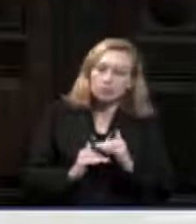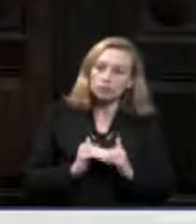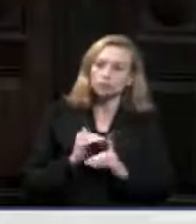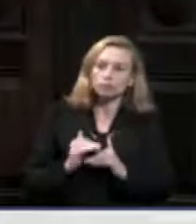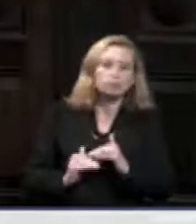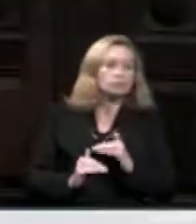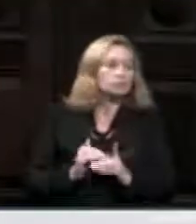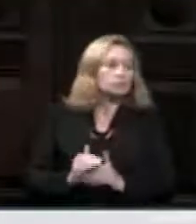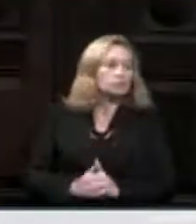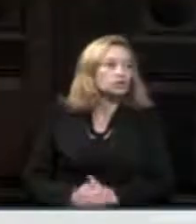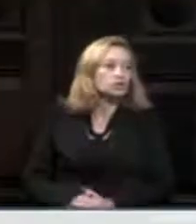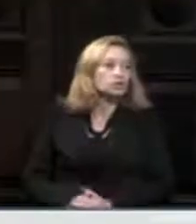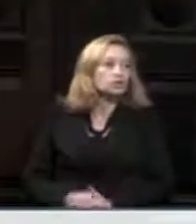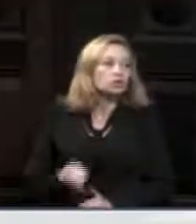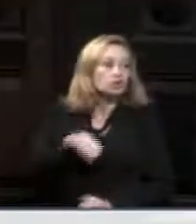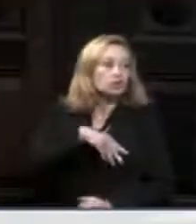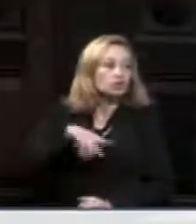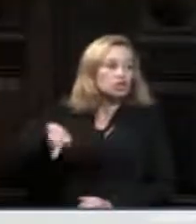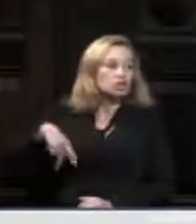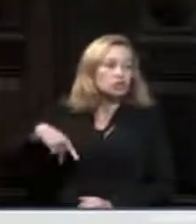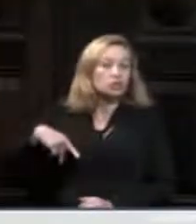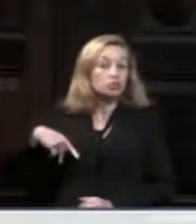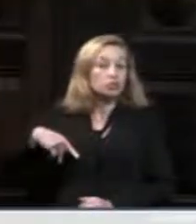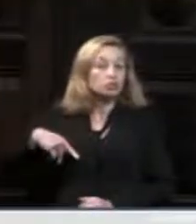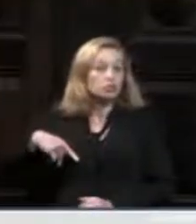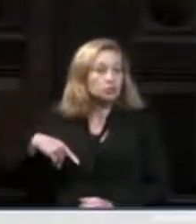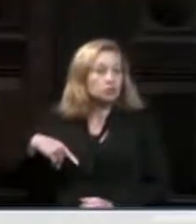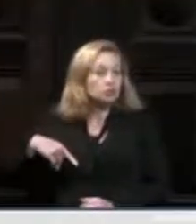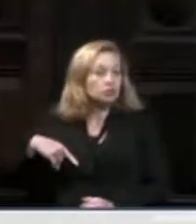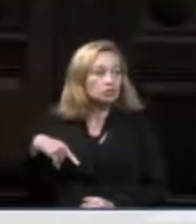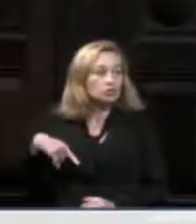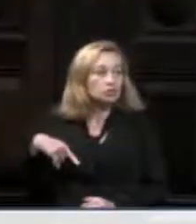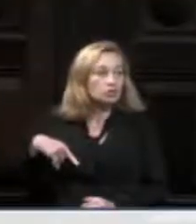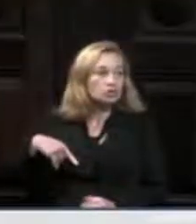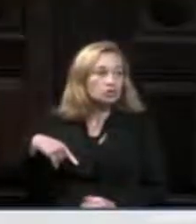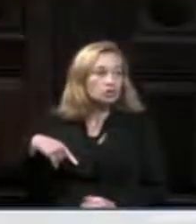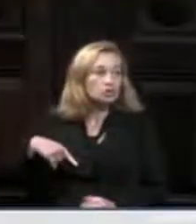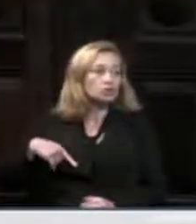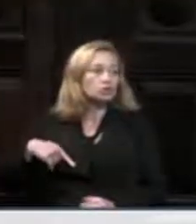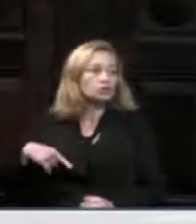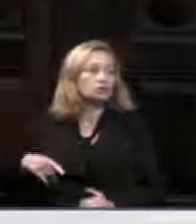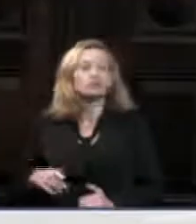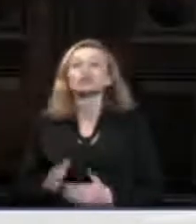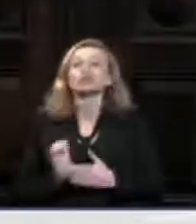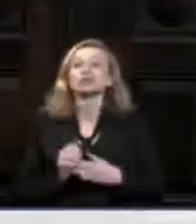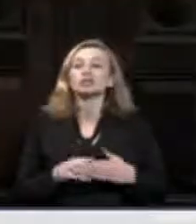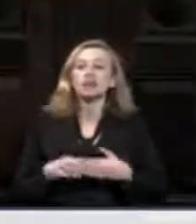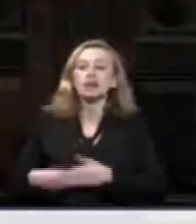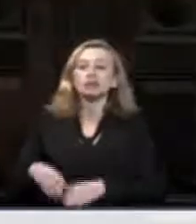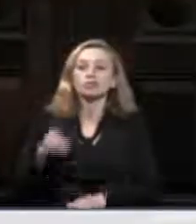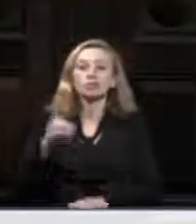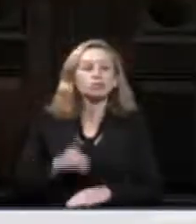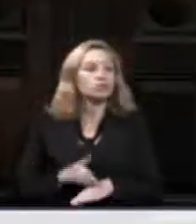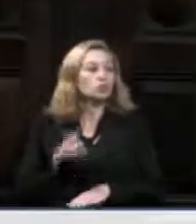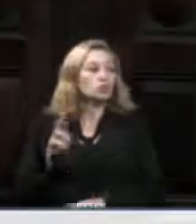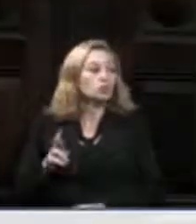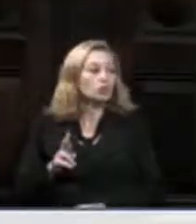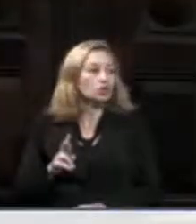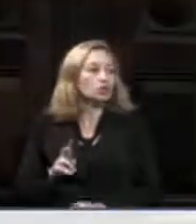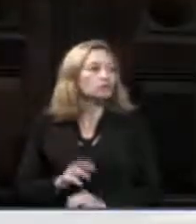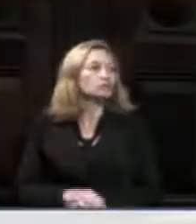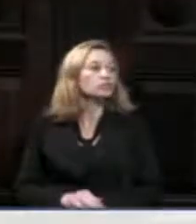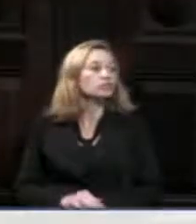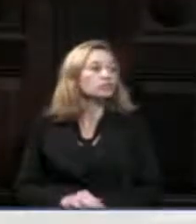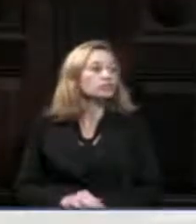instante, o Ministério Público, então dirigido pelo Dr. Murilo Bustamante, chamado a atenção pela